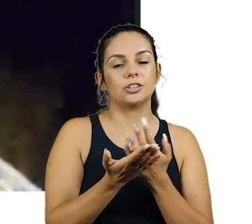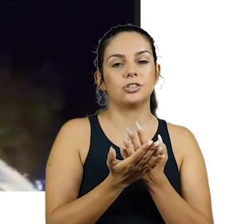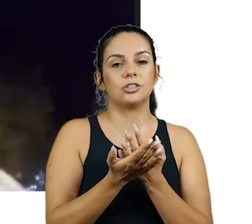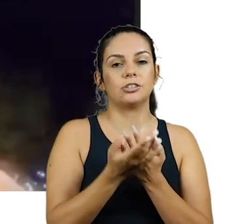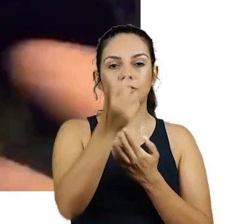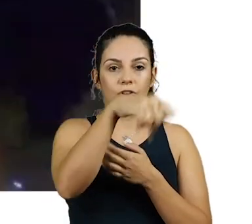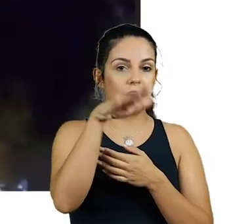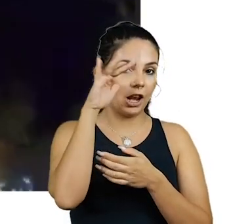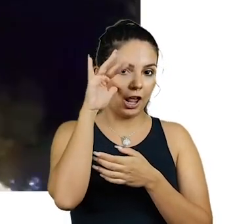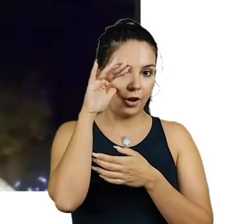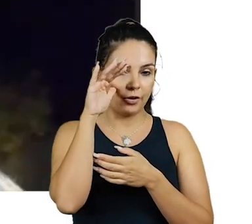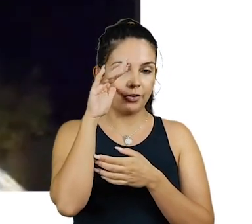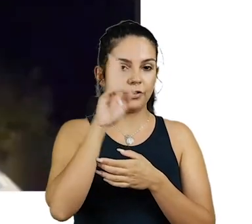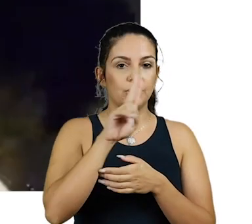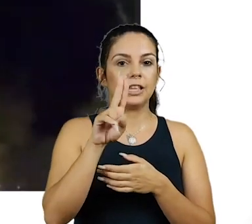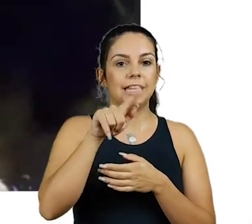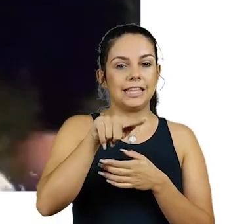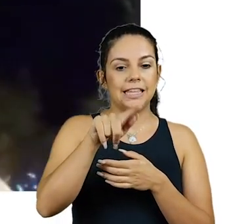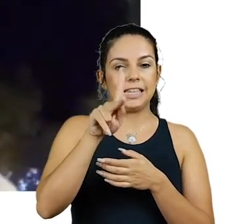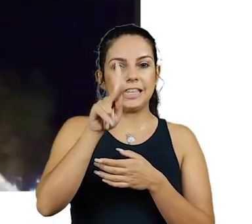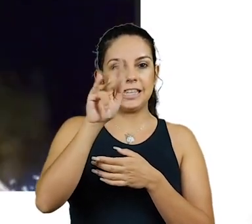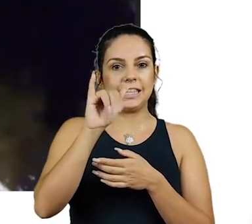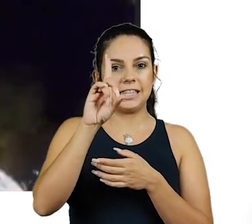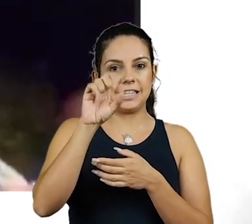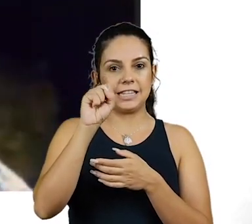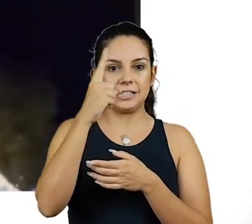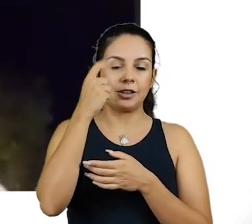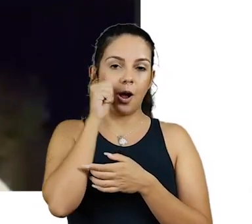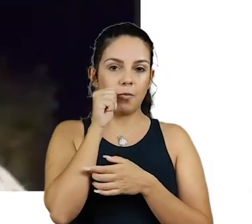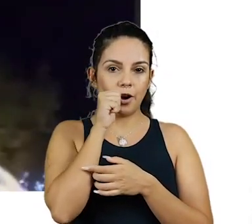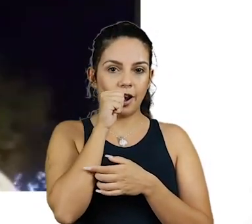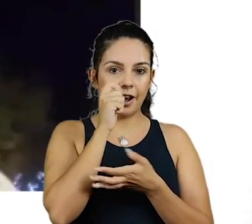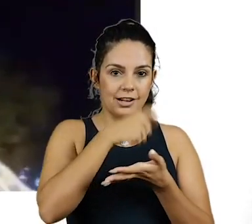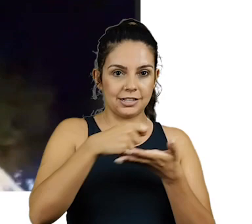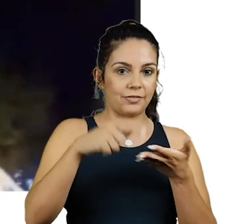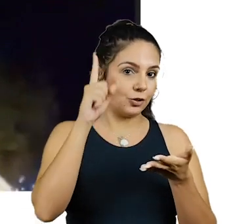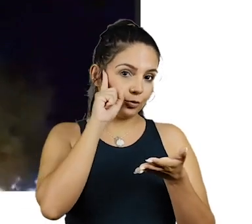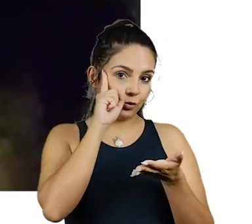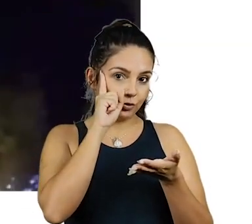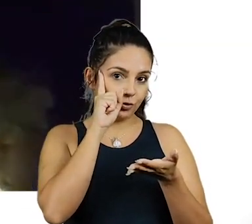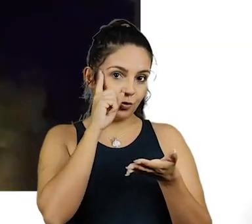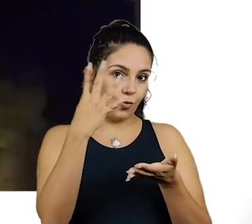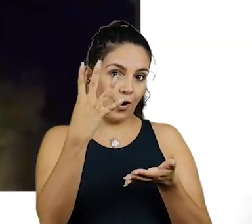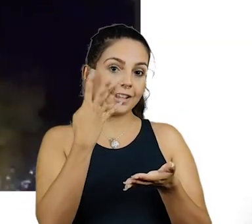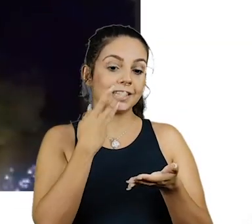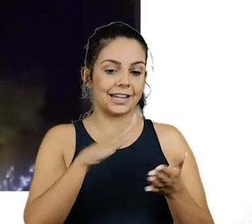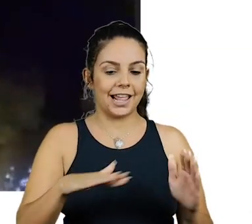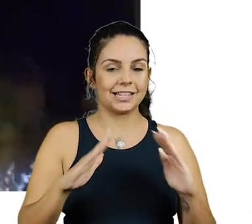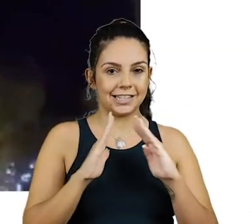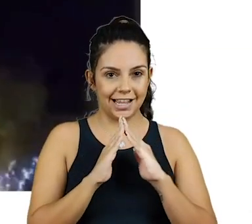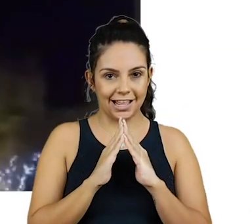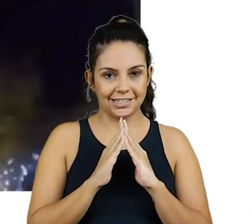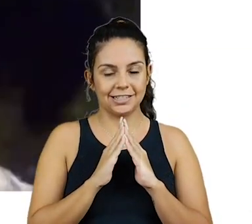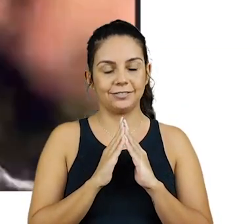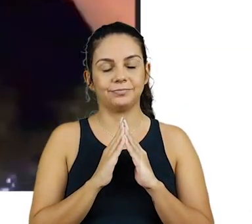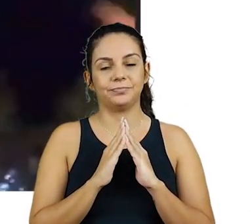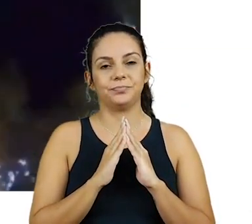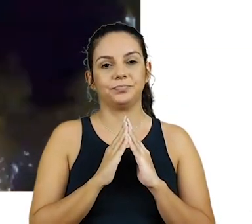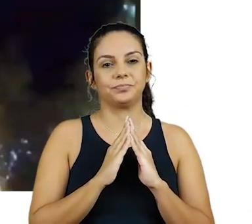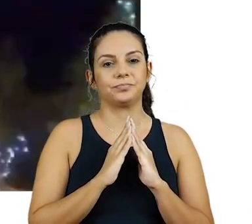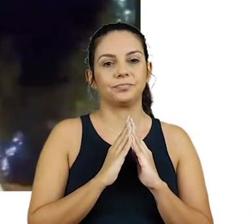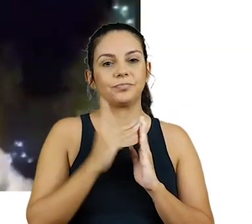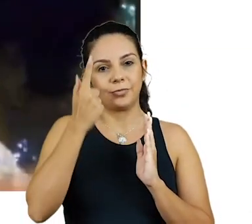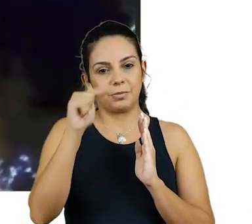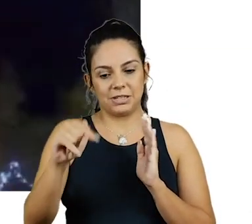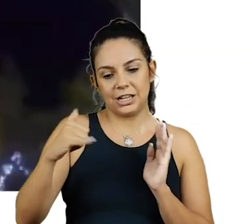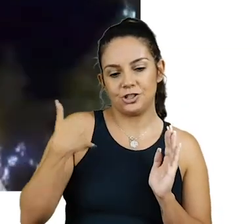Entre os que você leu, não sei se tem um que chama Kids, que é uma mulher descrevendo a rotina dela com 4 crianças em casa, né? Uma